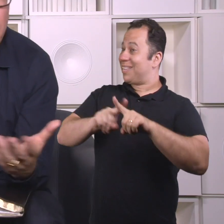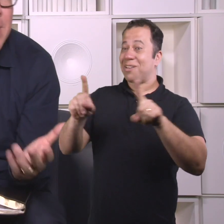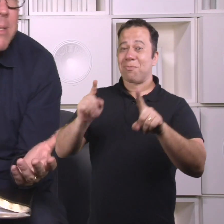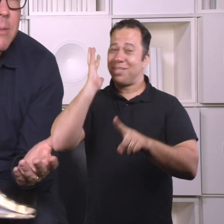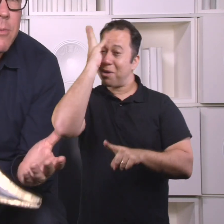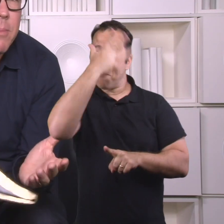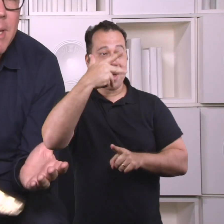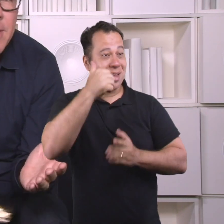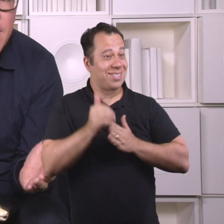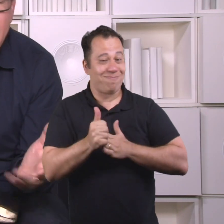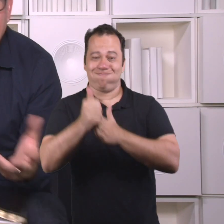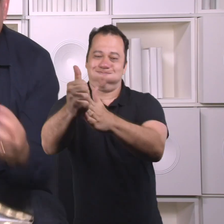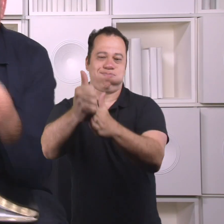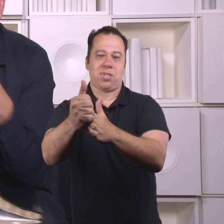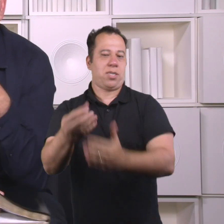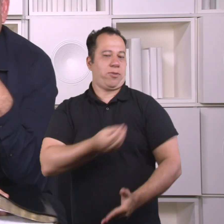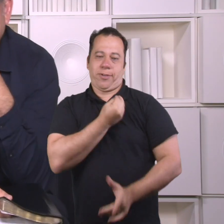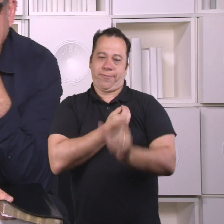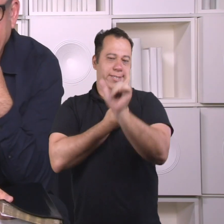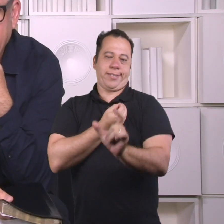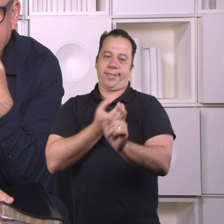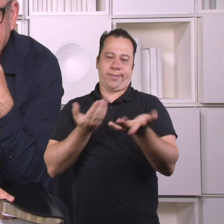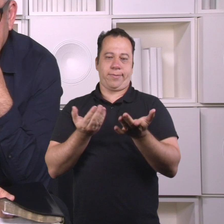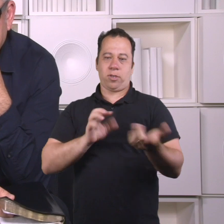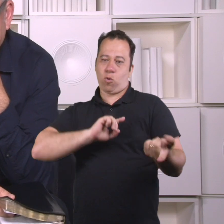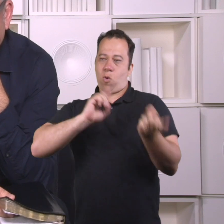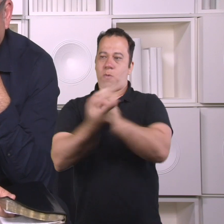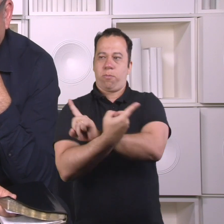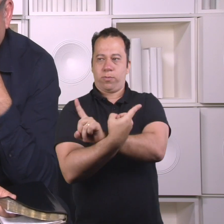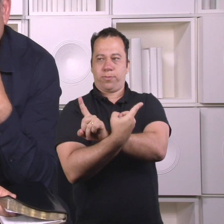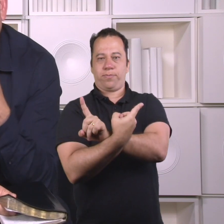ou compreensão da sua beleza. A pessoa que tem